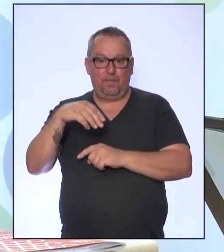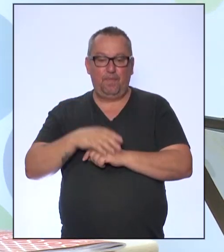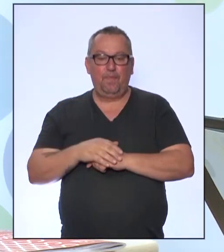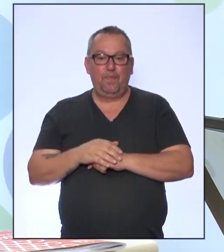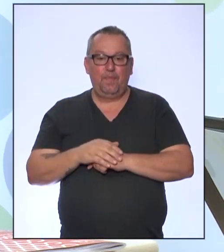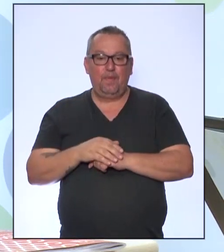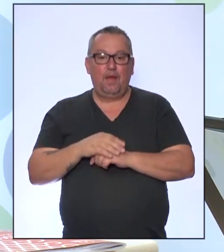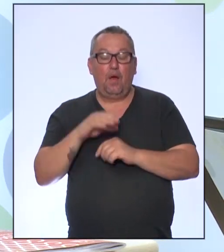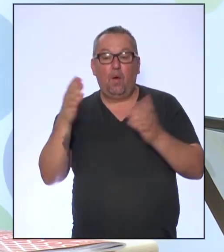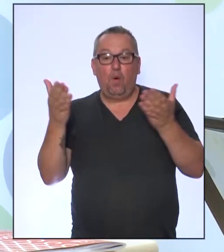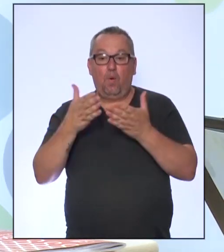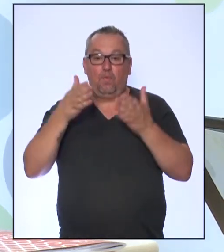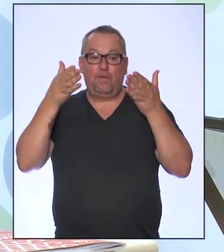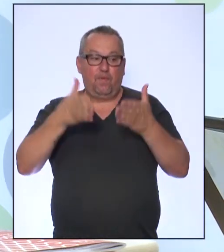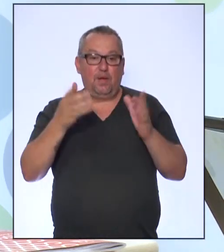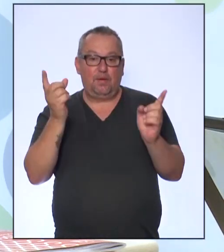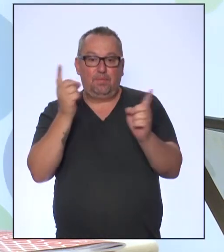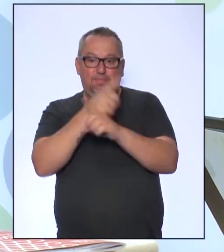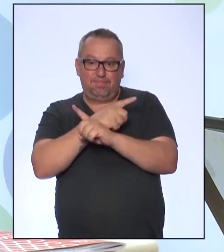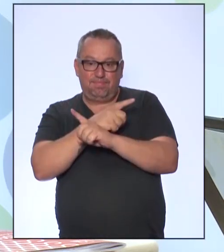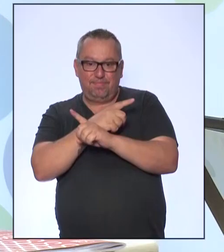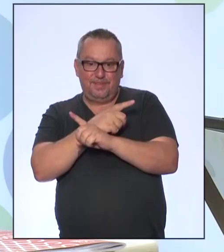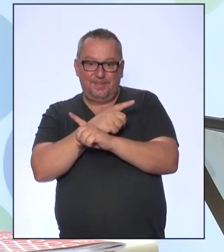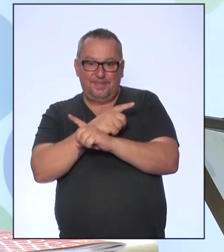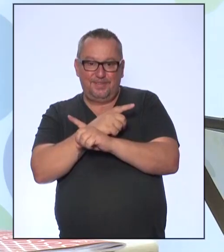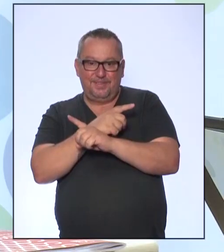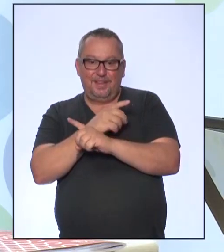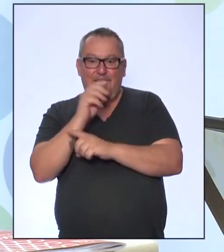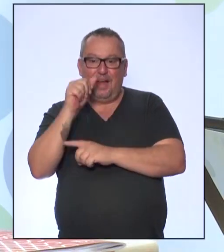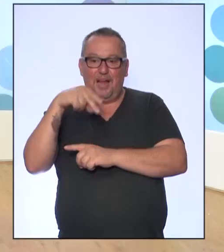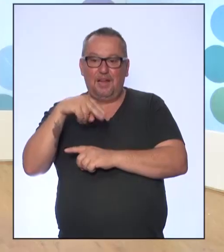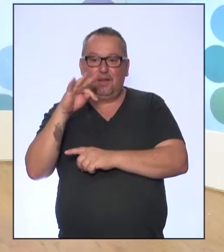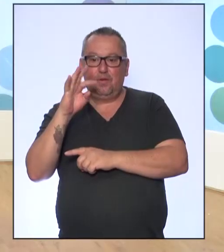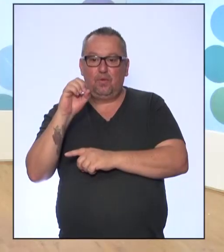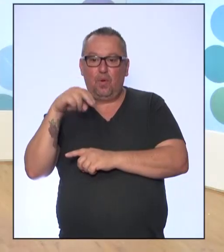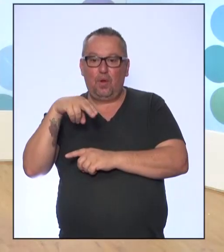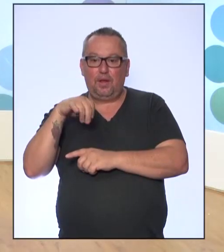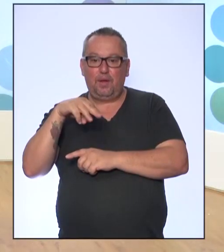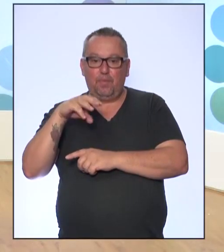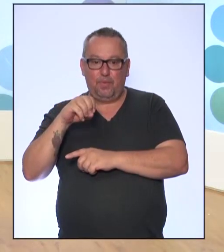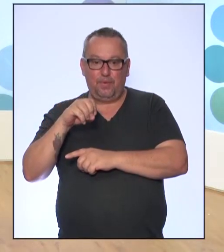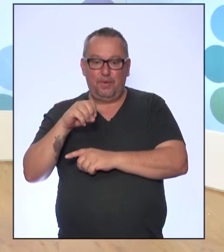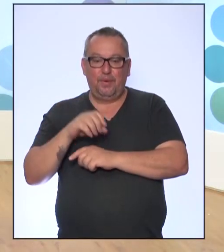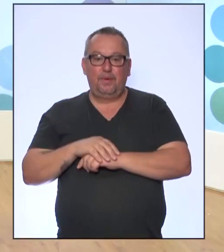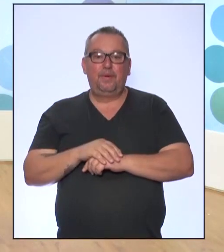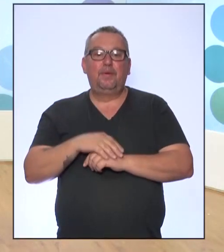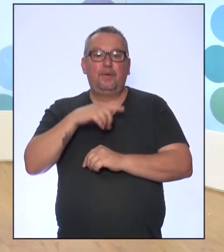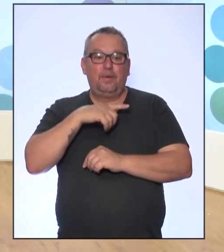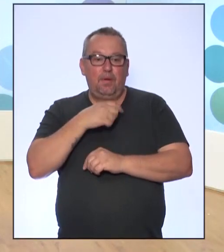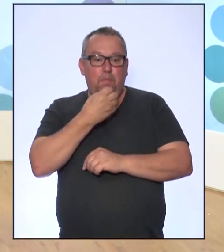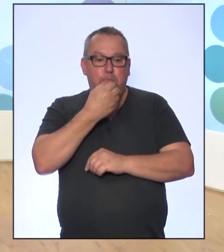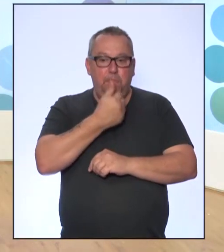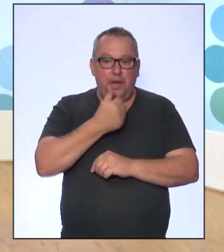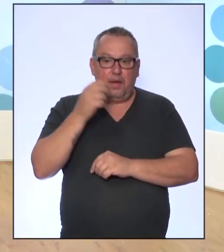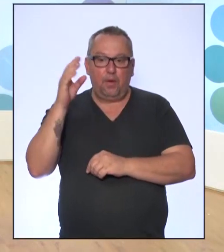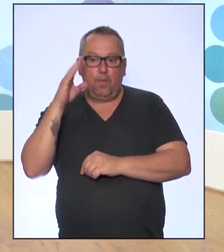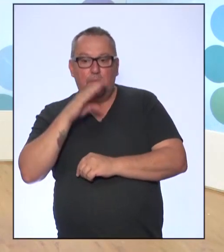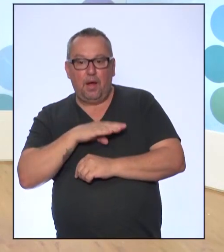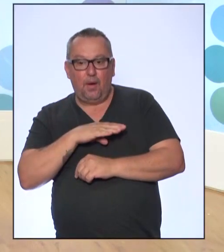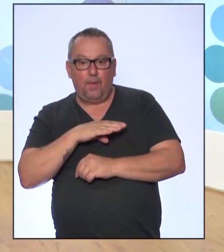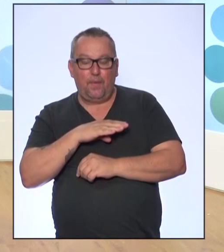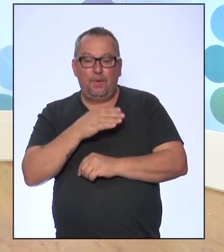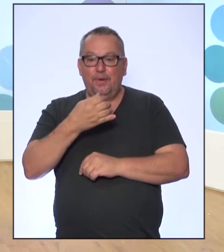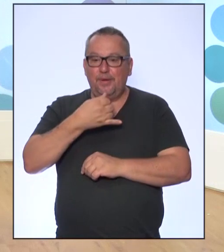antítese, como se fossem os nossos antônimos, certo? Termos contrários, como a professora Dani falou. Bem ou